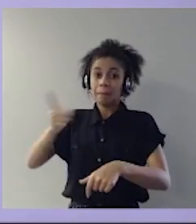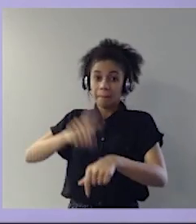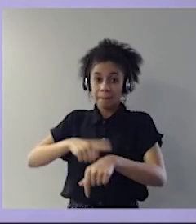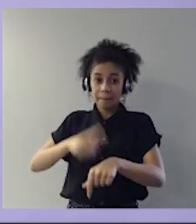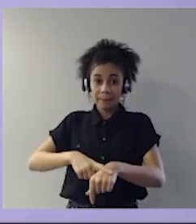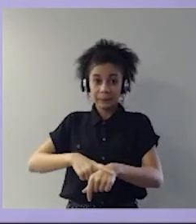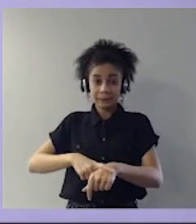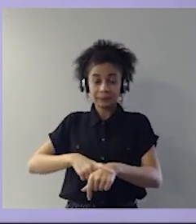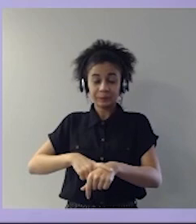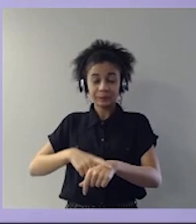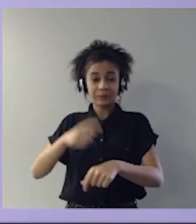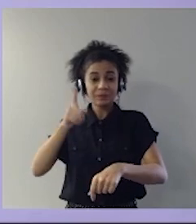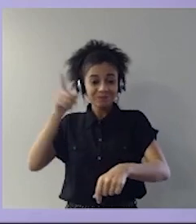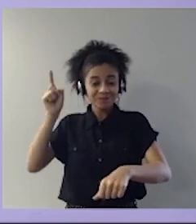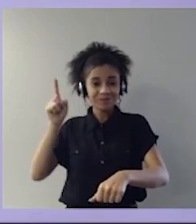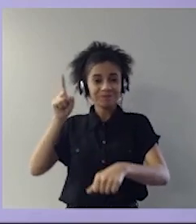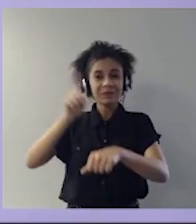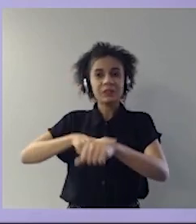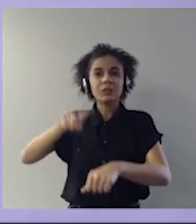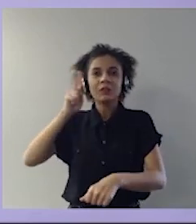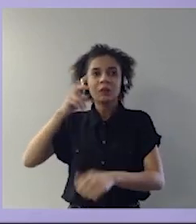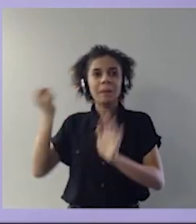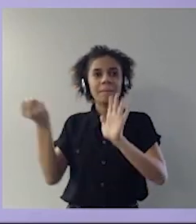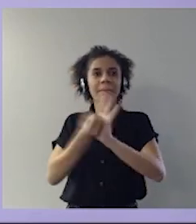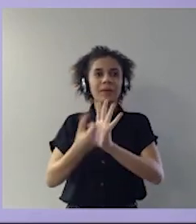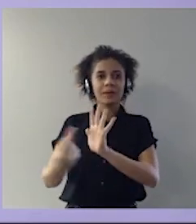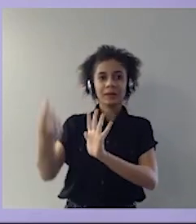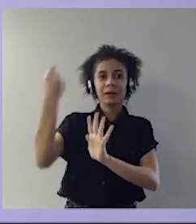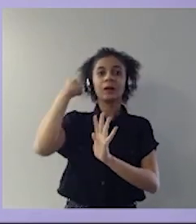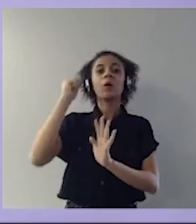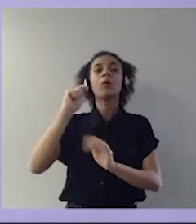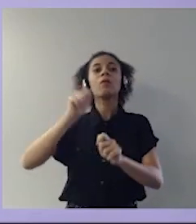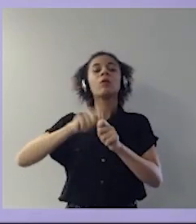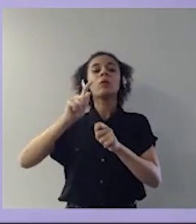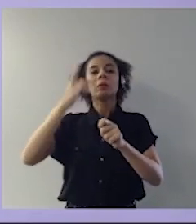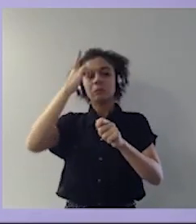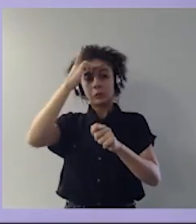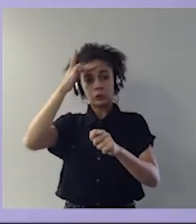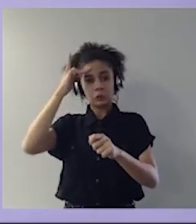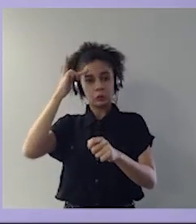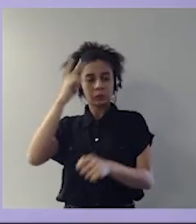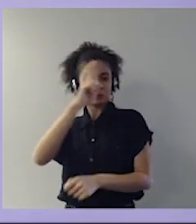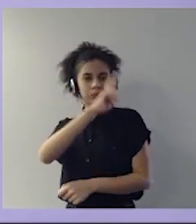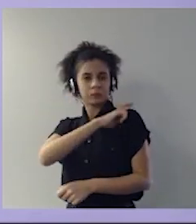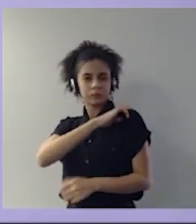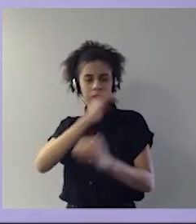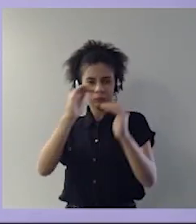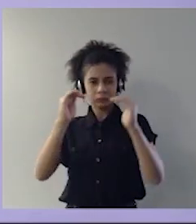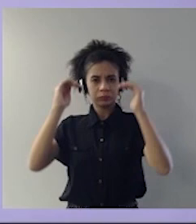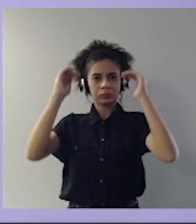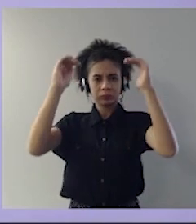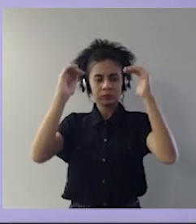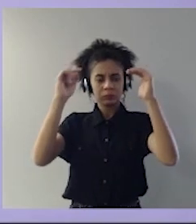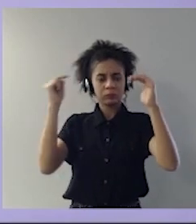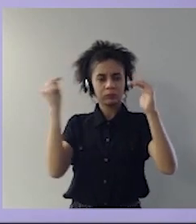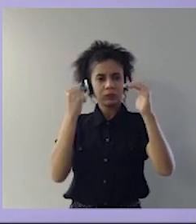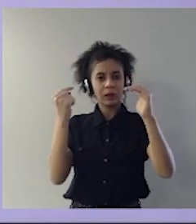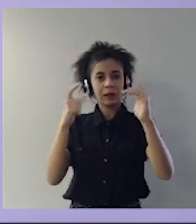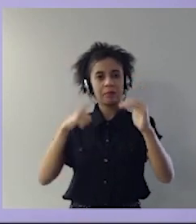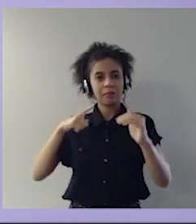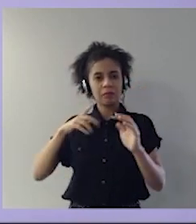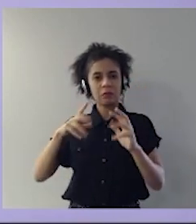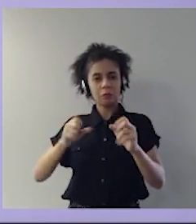momento, nesse seu primeiro instante histórico, a fazer com que a autoridade, que outrora exercia ilimitadamente os